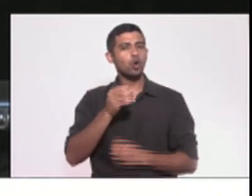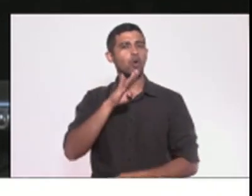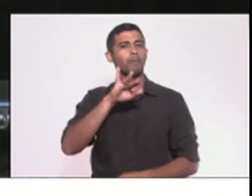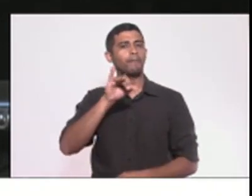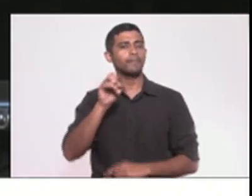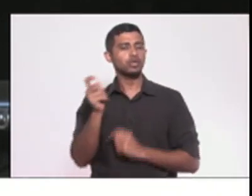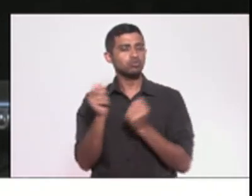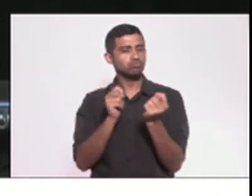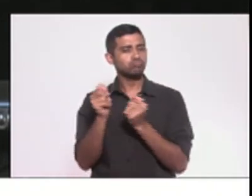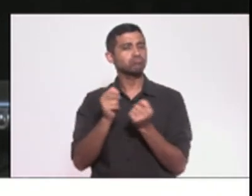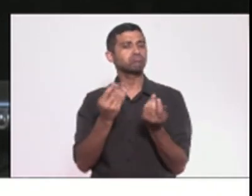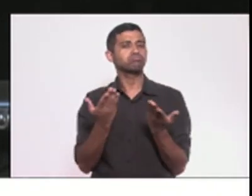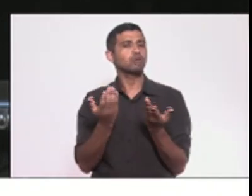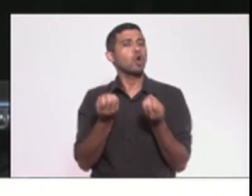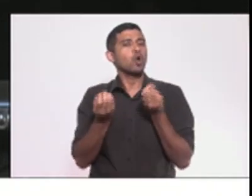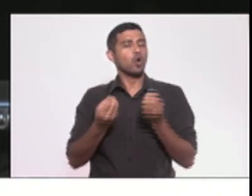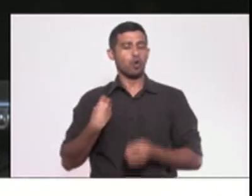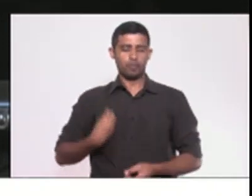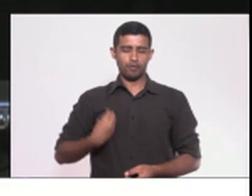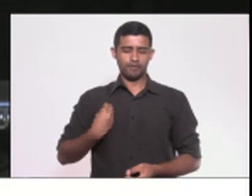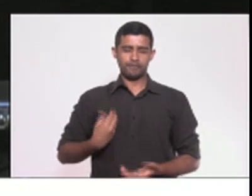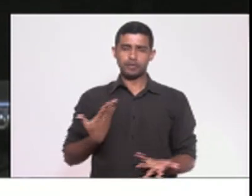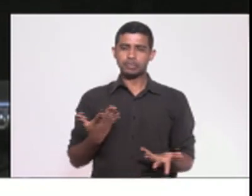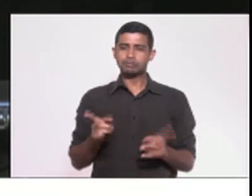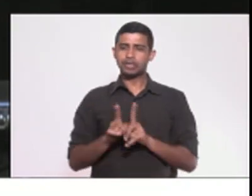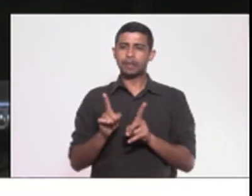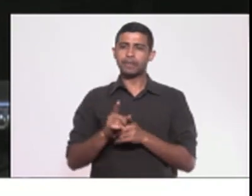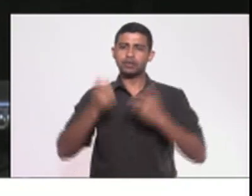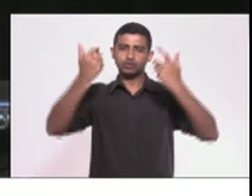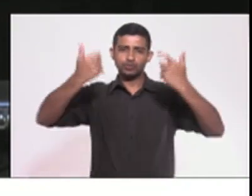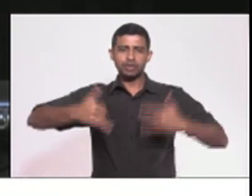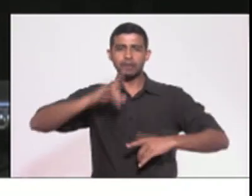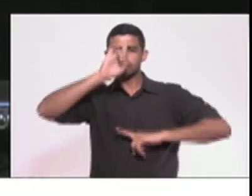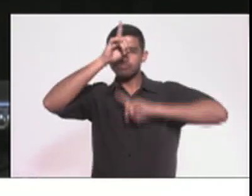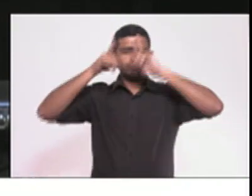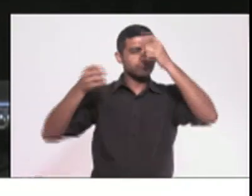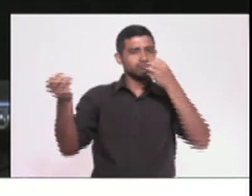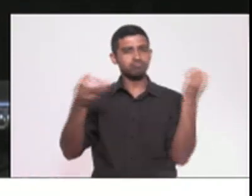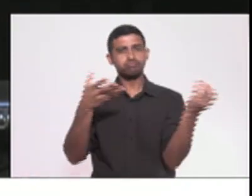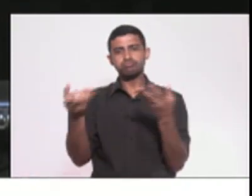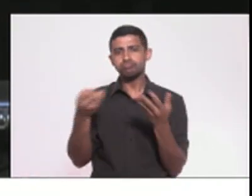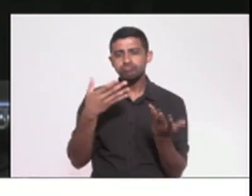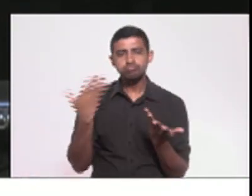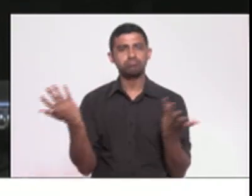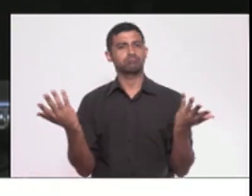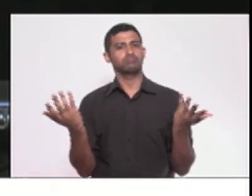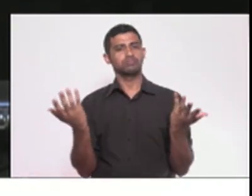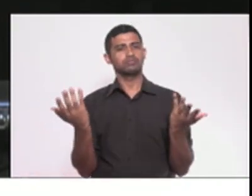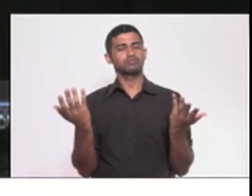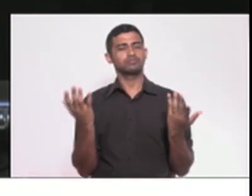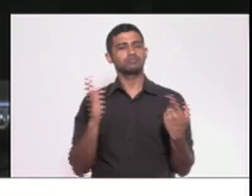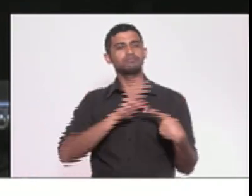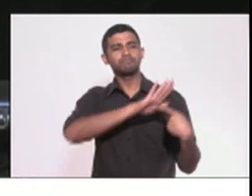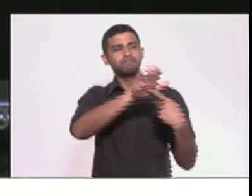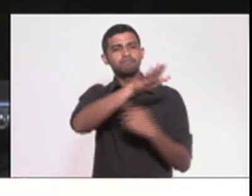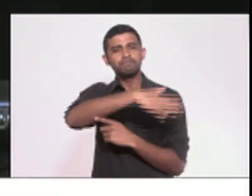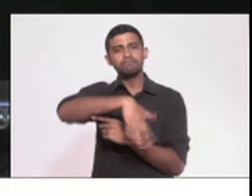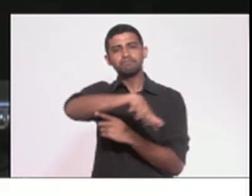nossas vidas, e falar do que a inovação já é capaz de entregar à